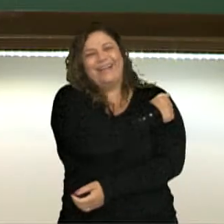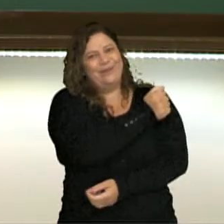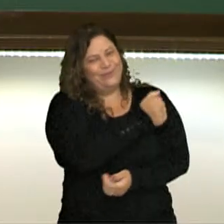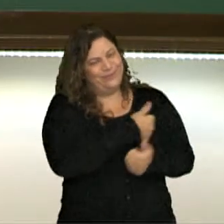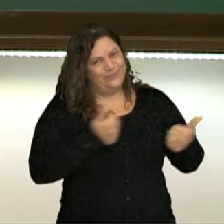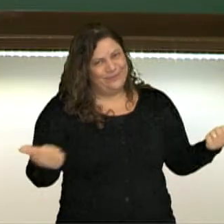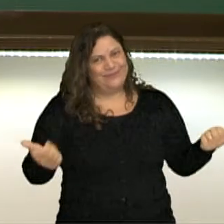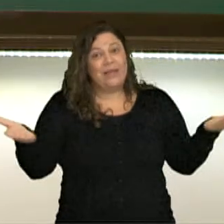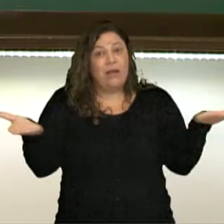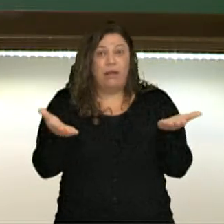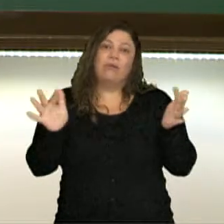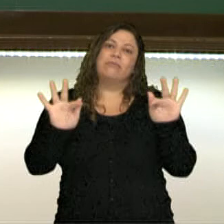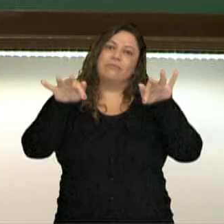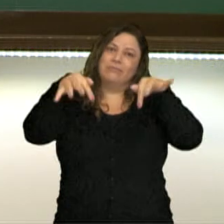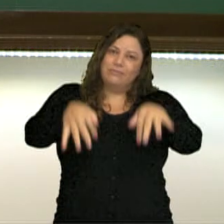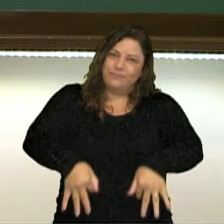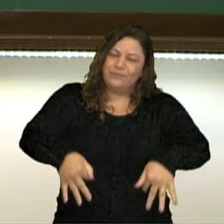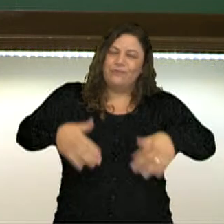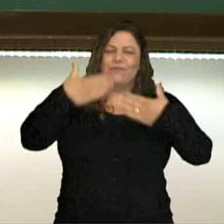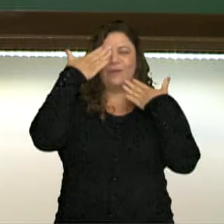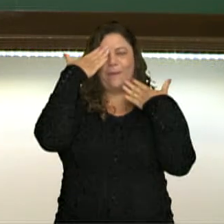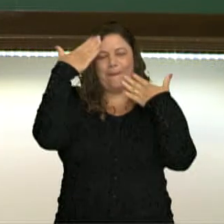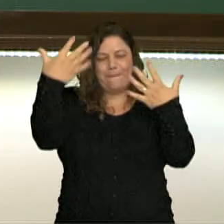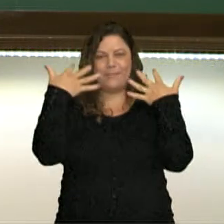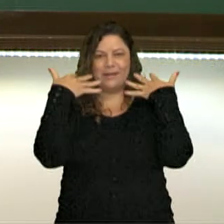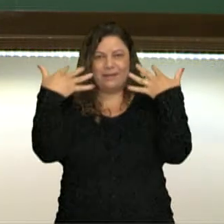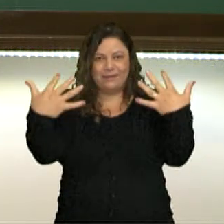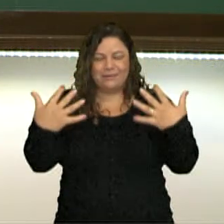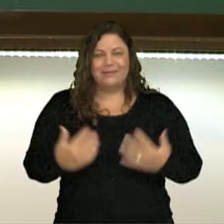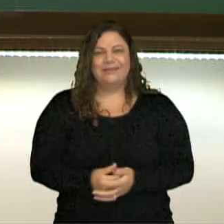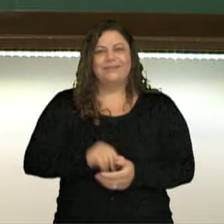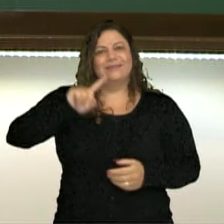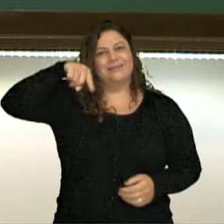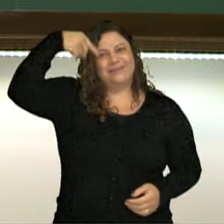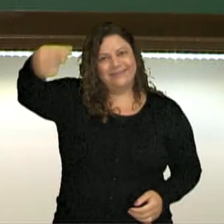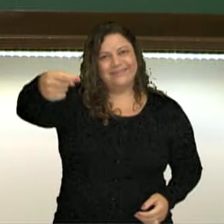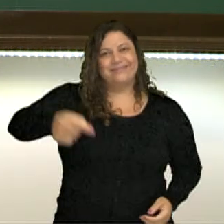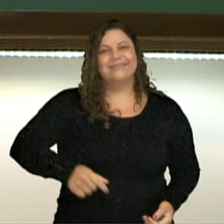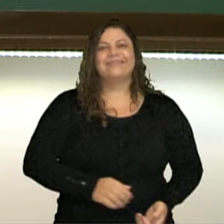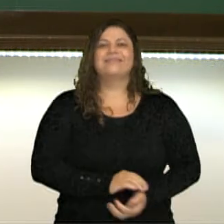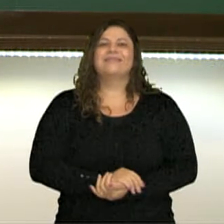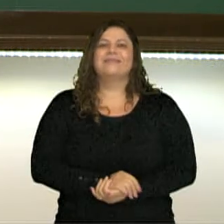Por hoy es solo. Muchas gracias por tu atención y hasta luego.